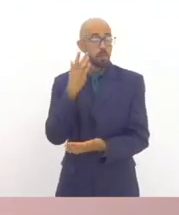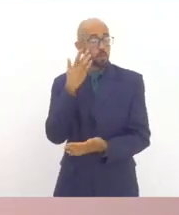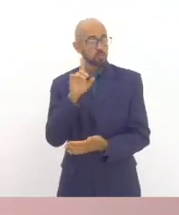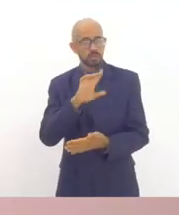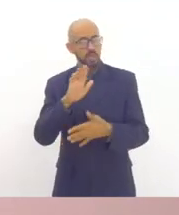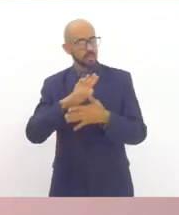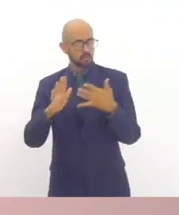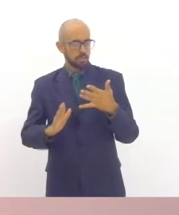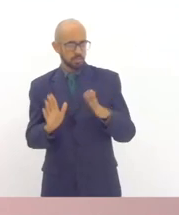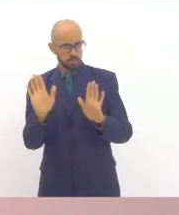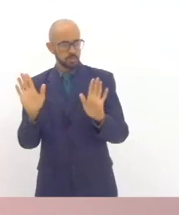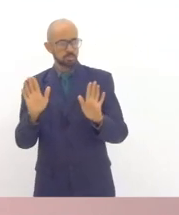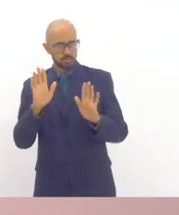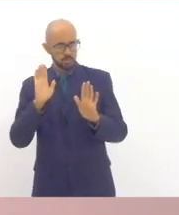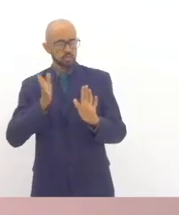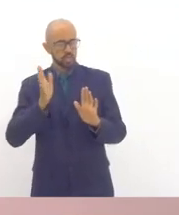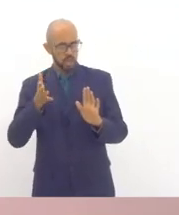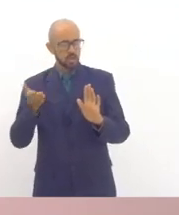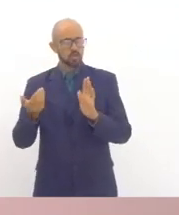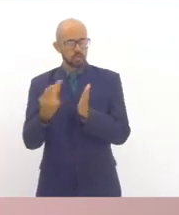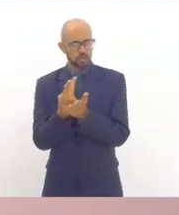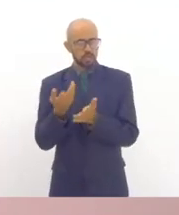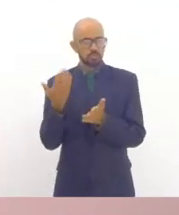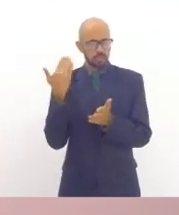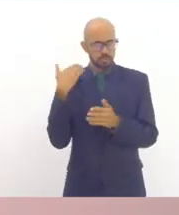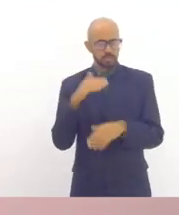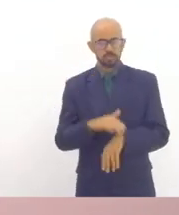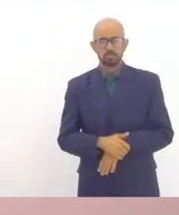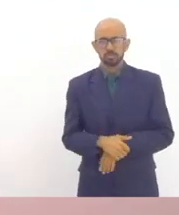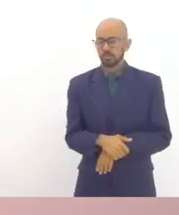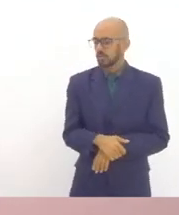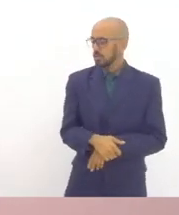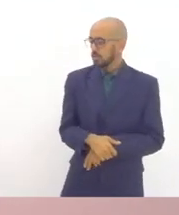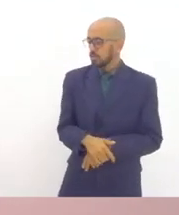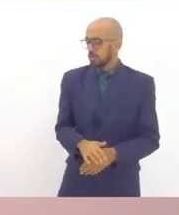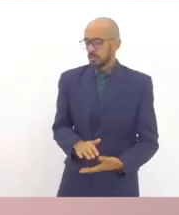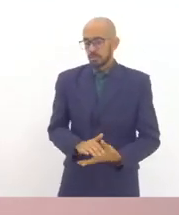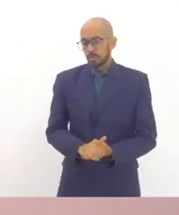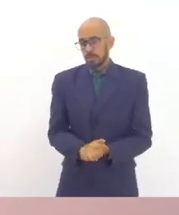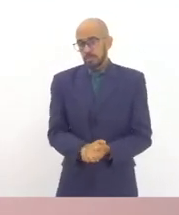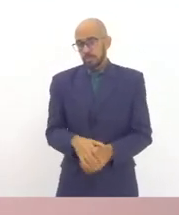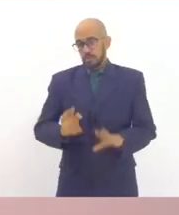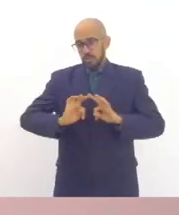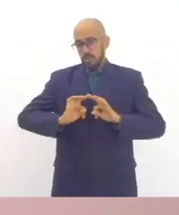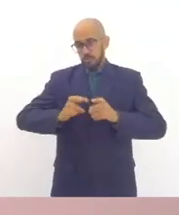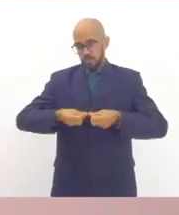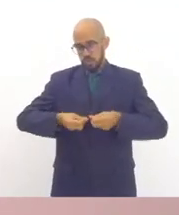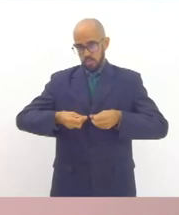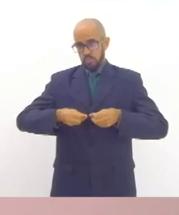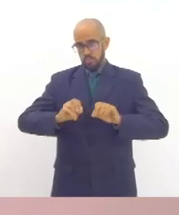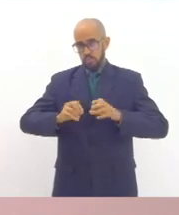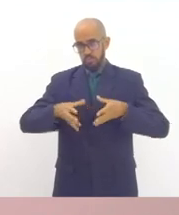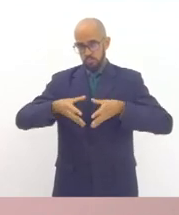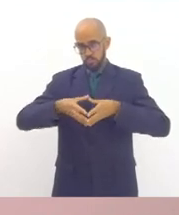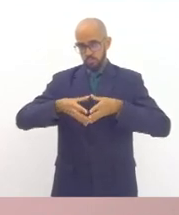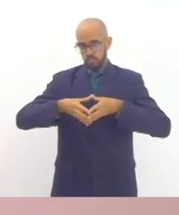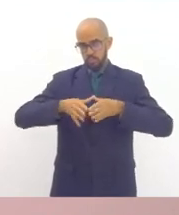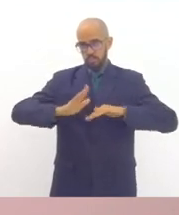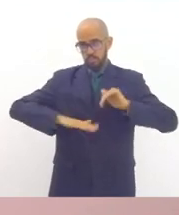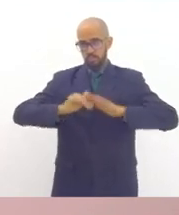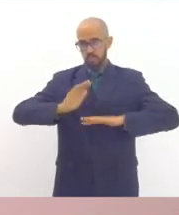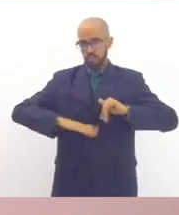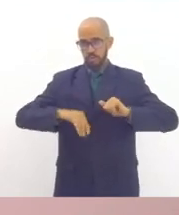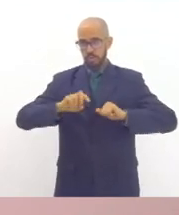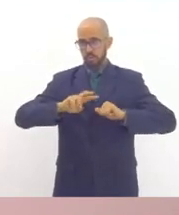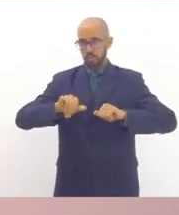libras, mas teve, não sei se no momento tem. E todo esse pessoal